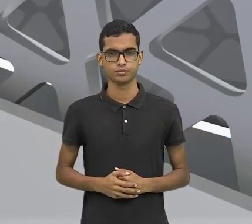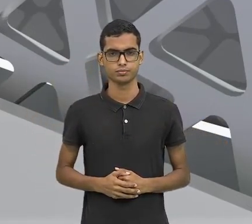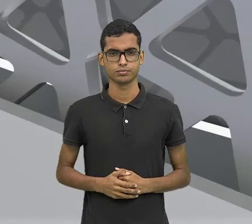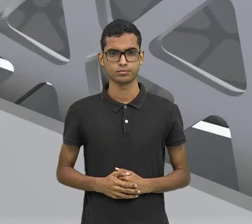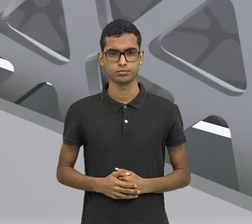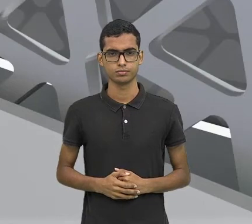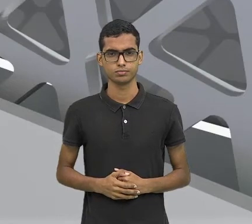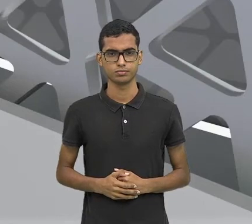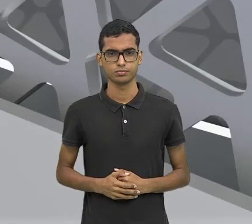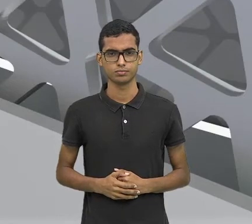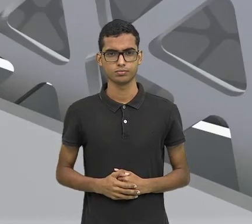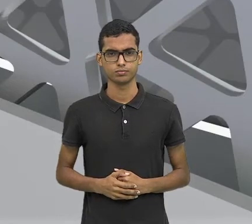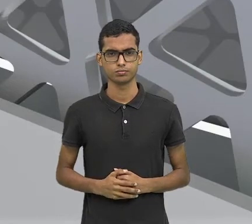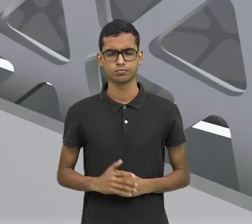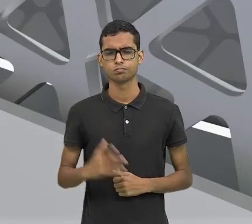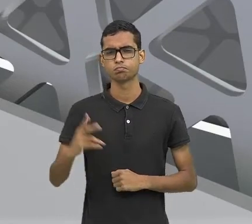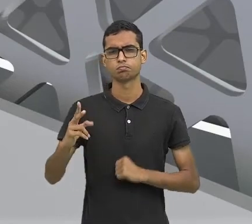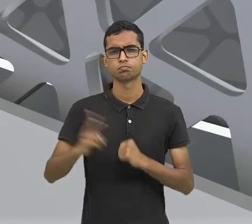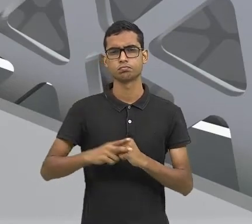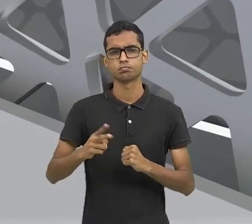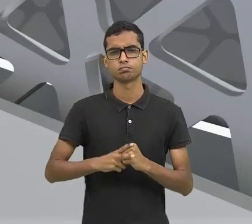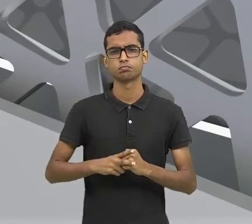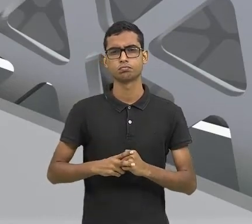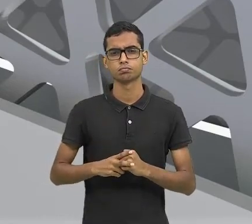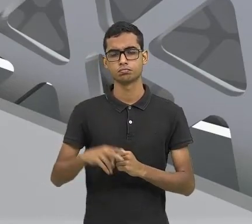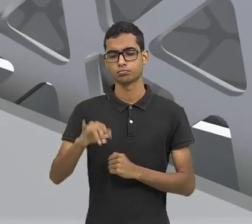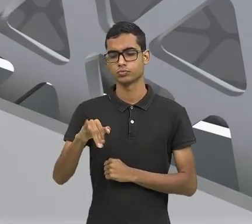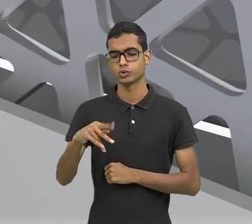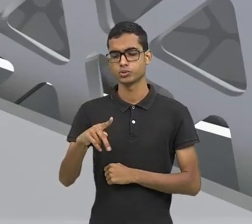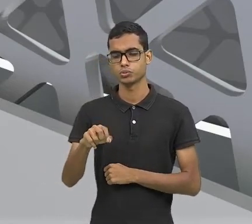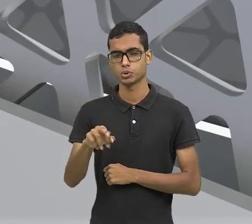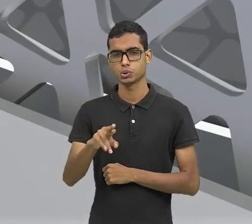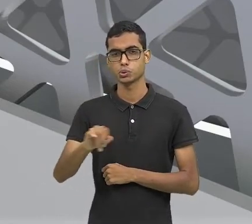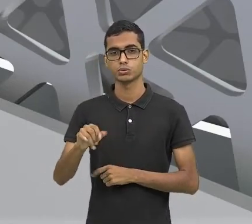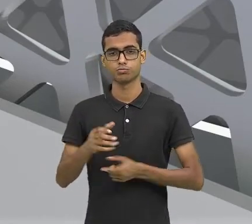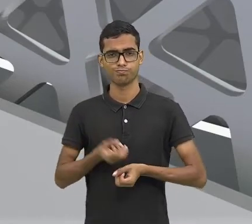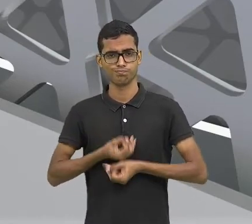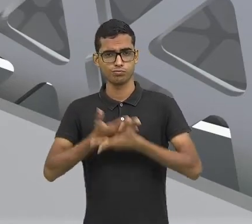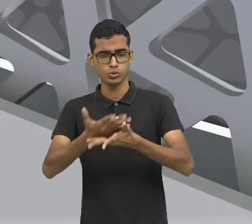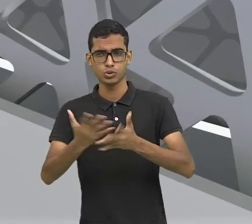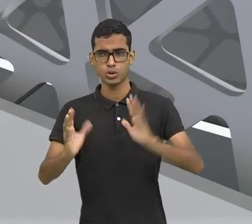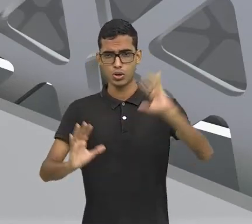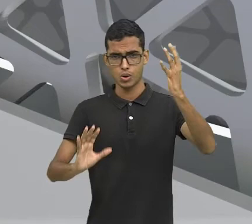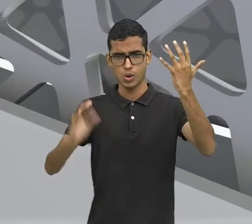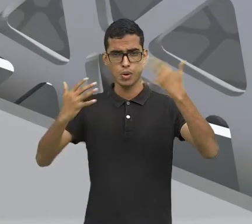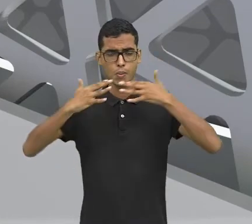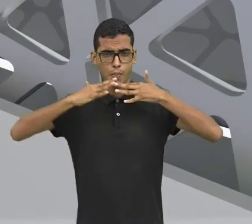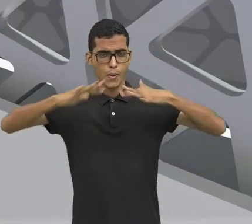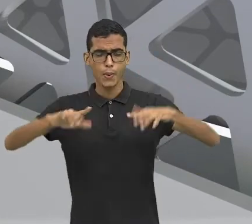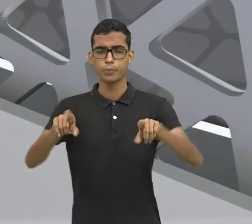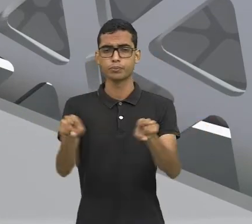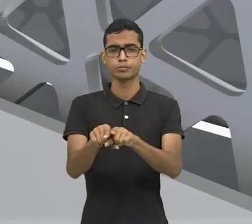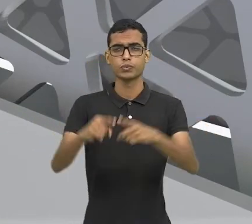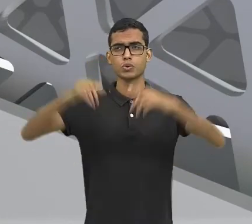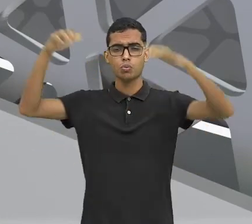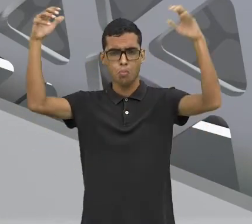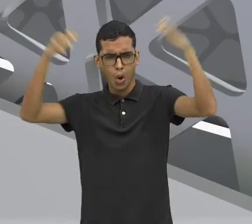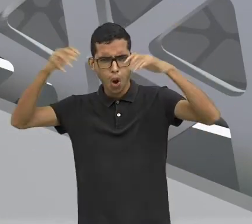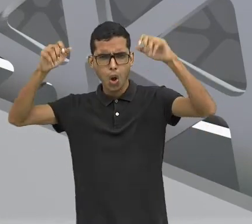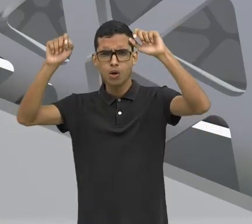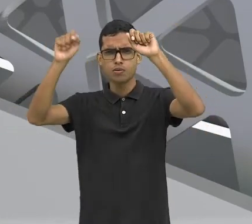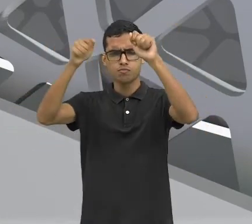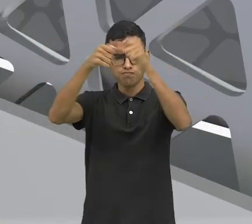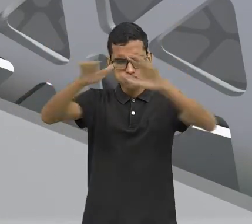certo, ocorre com que tipo de verbo? Verbo impessoal, aquele que expressa fenômeno da natureza, chover,